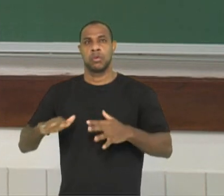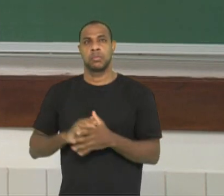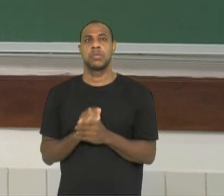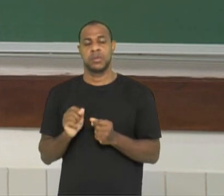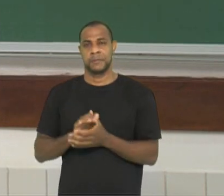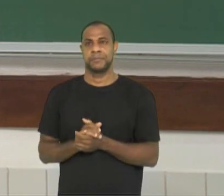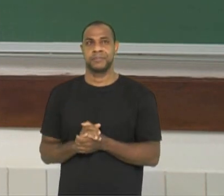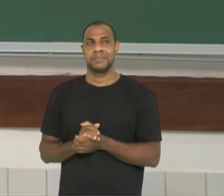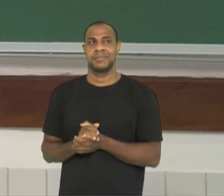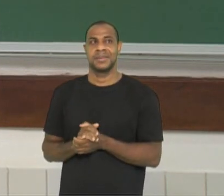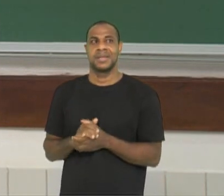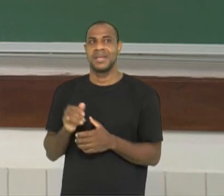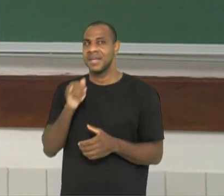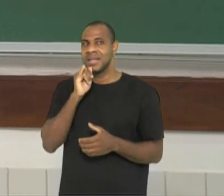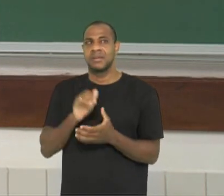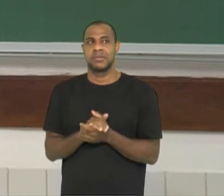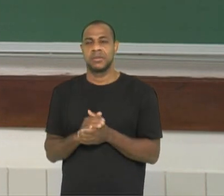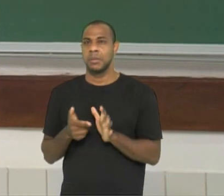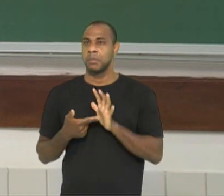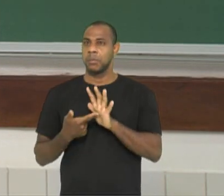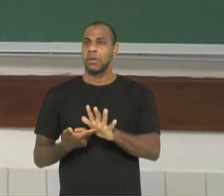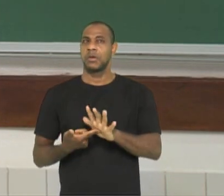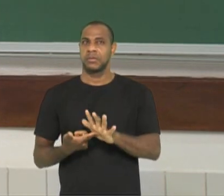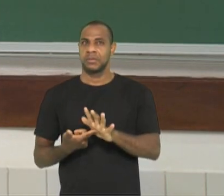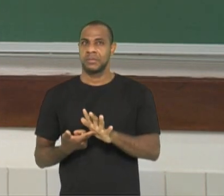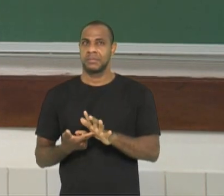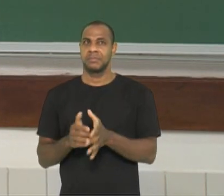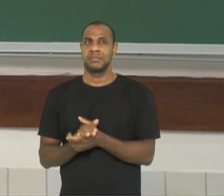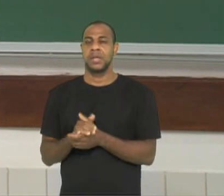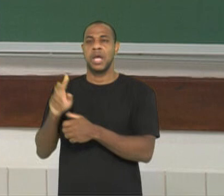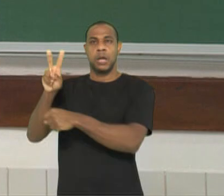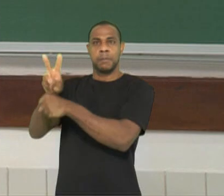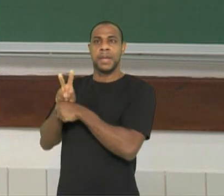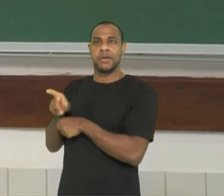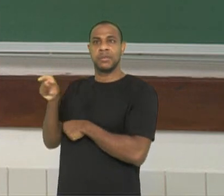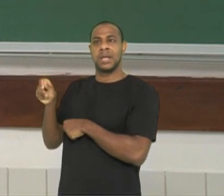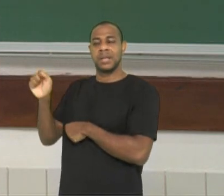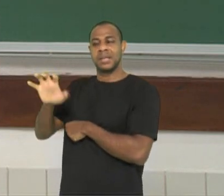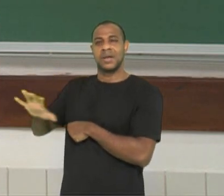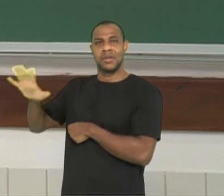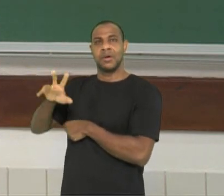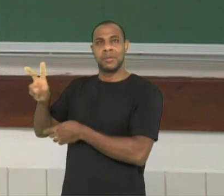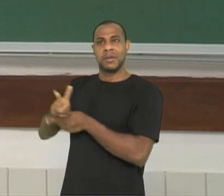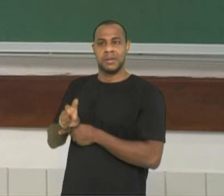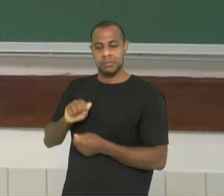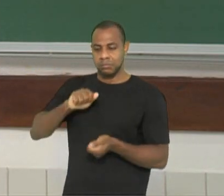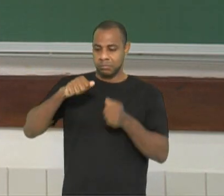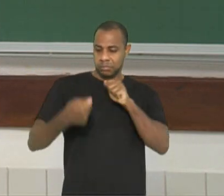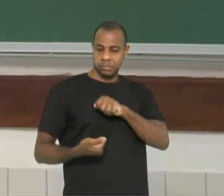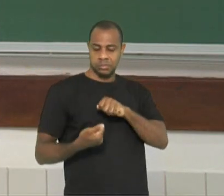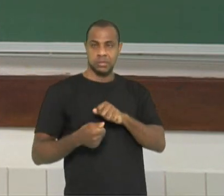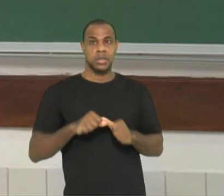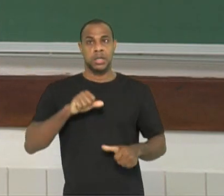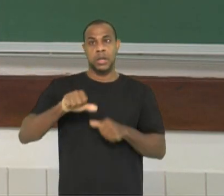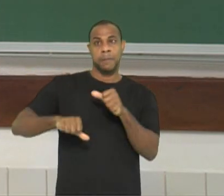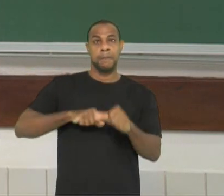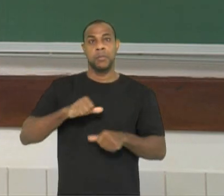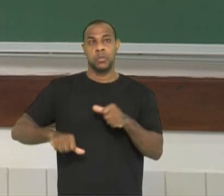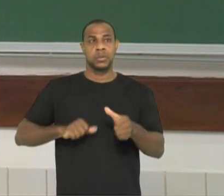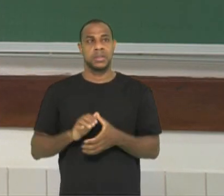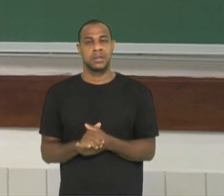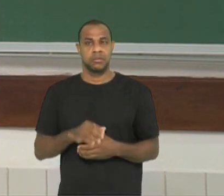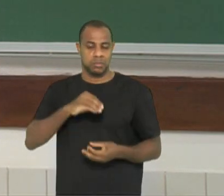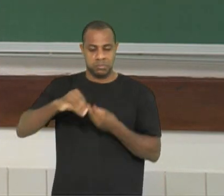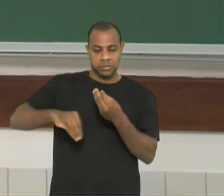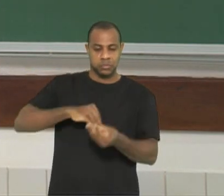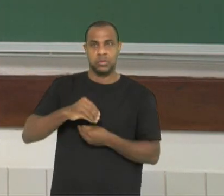o europeu e você traz o brasileiro, você traz aquilo que já é uma reciclagem, você pega o que é bom e mistura com